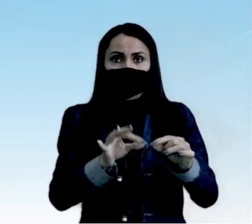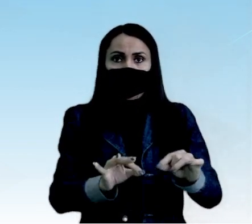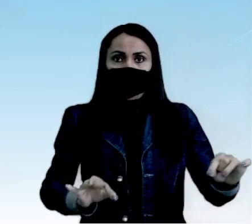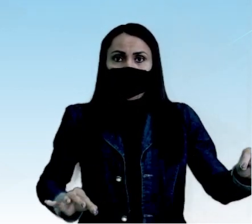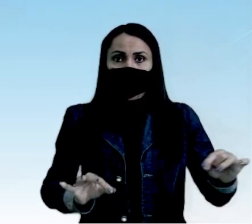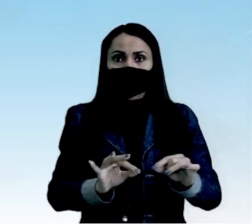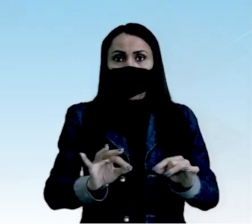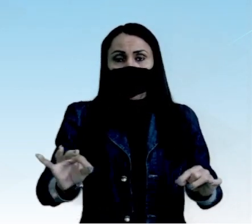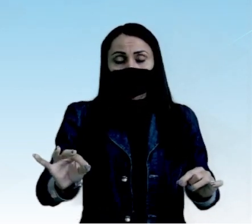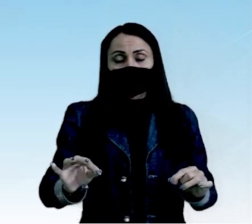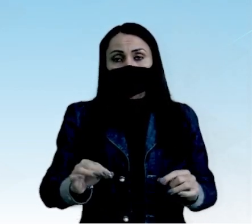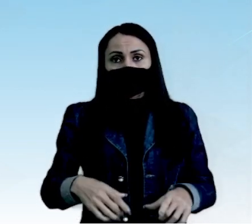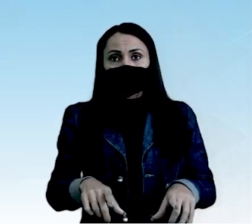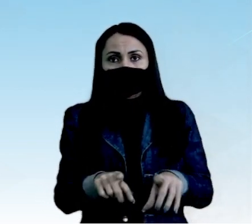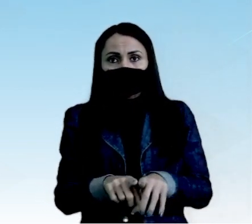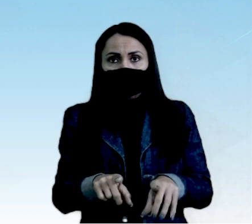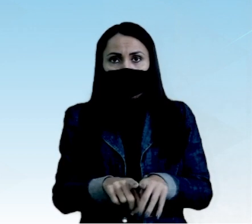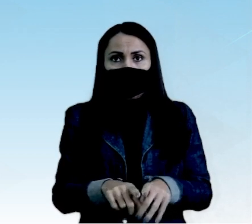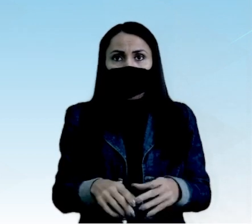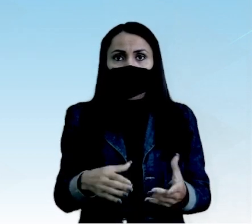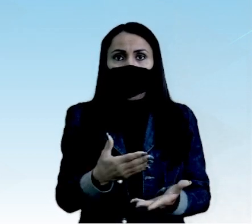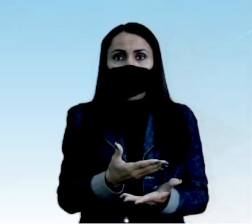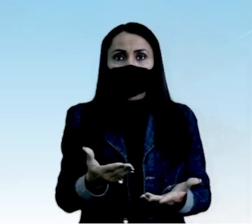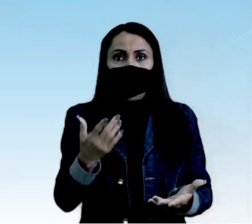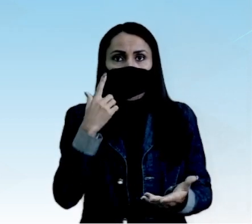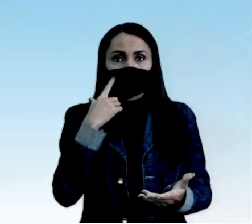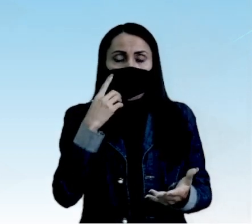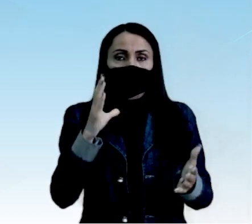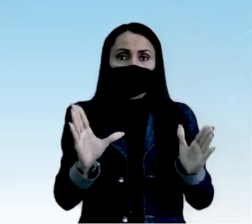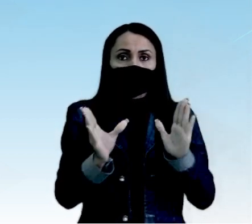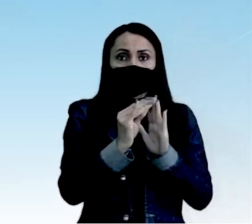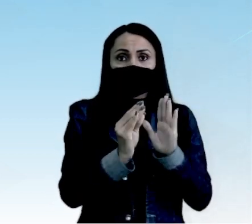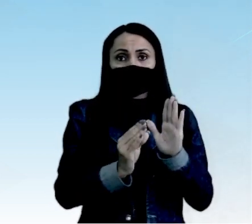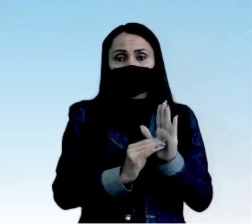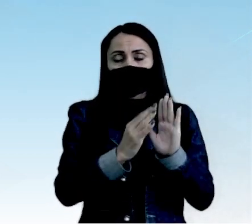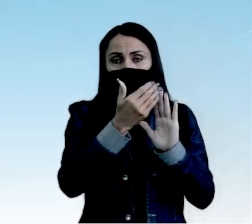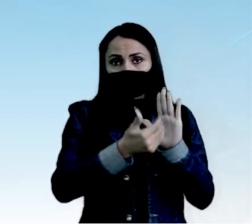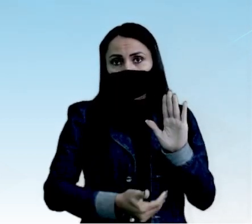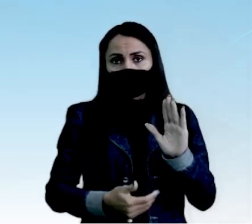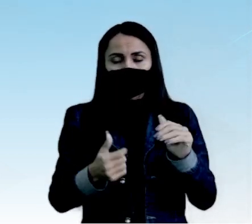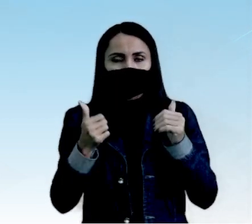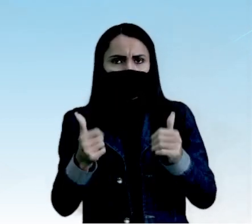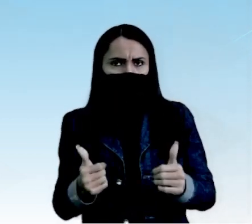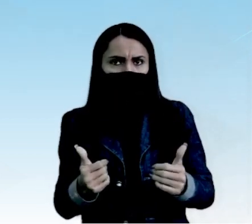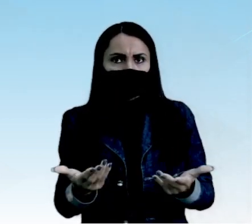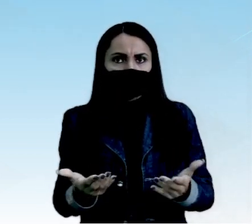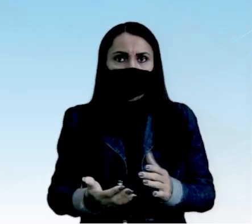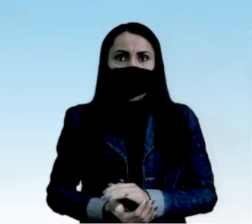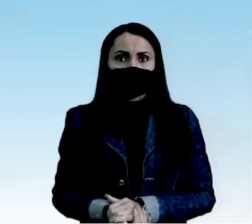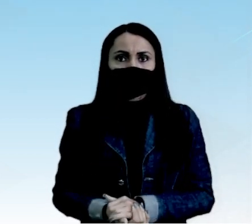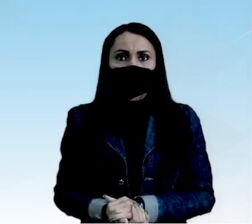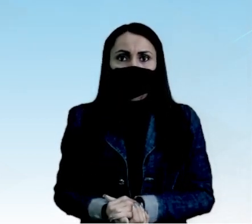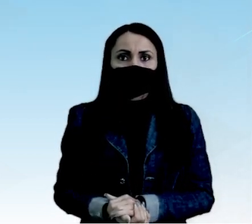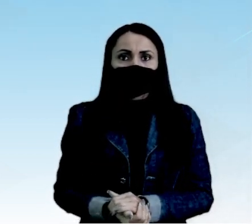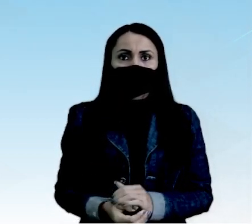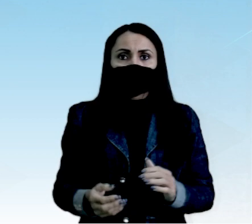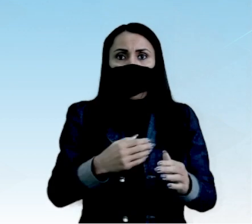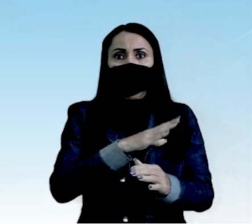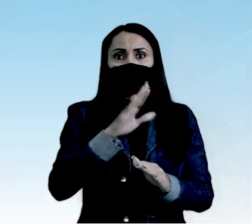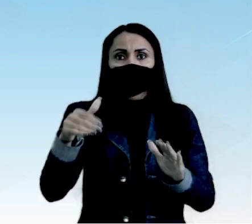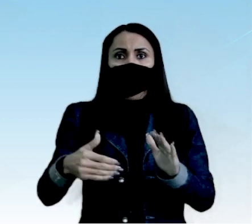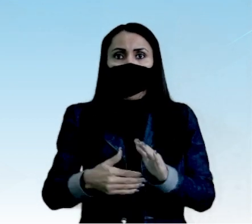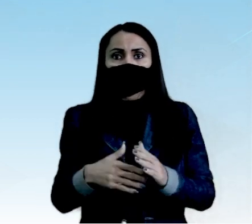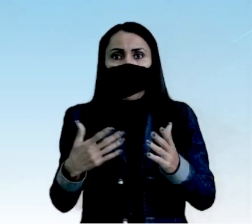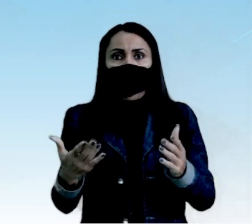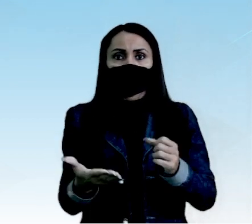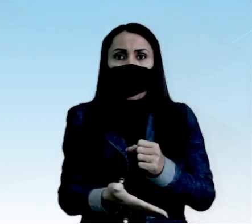comprimento e, é claro, a medição e a aplicação do tempo, tá bom? Tranquilo? Que vai gerar todo o conhecimento básico